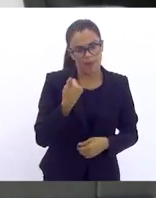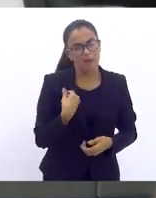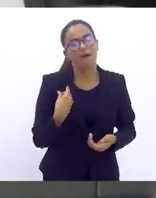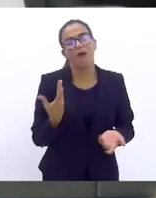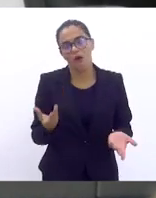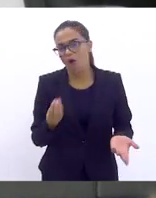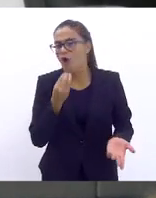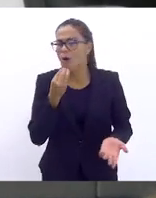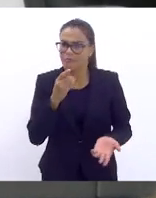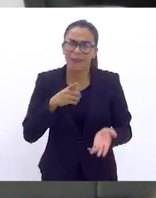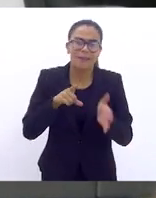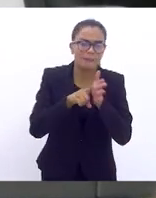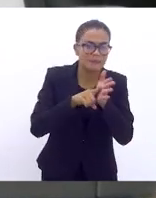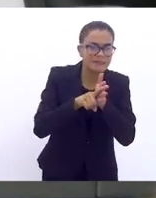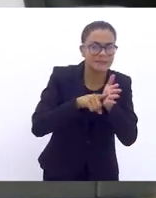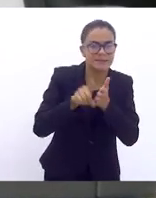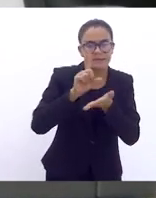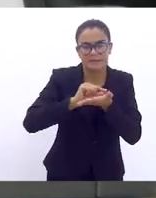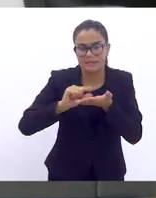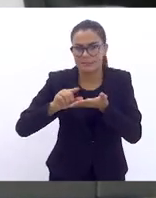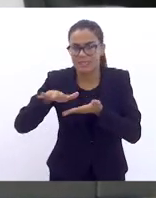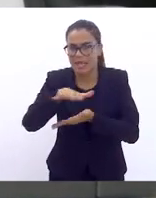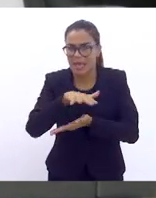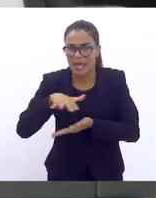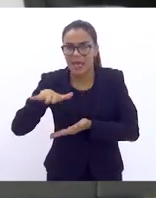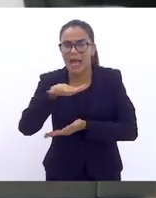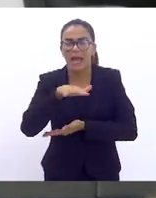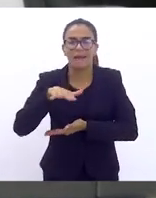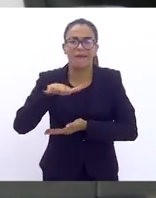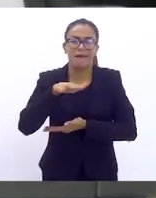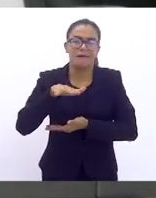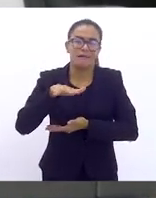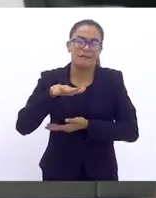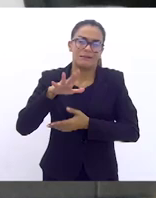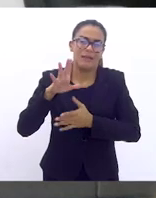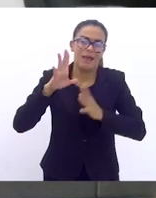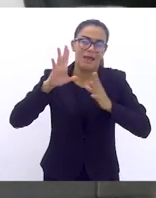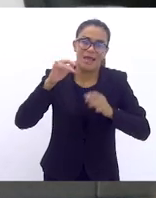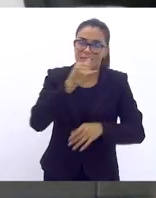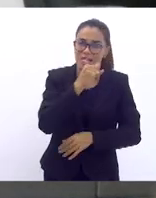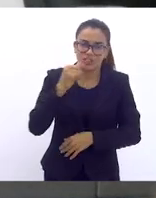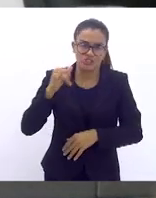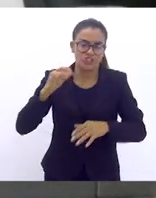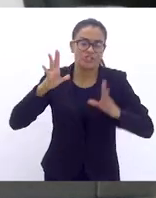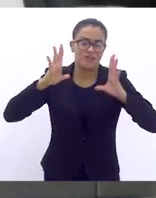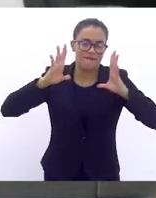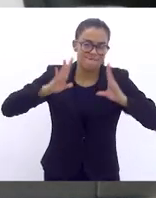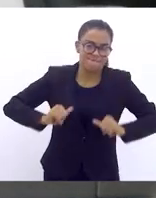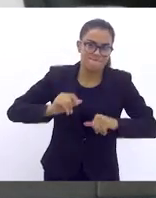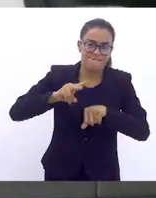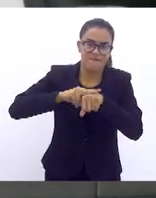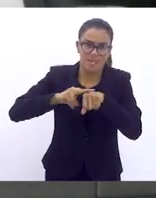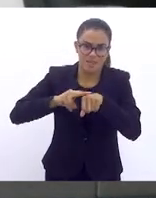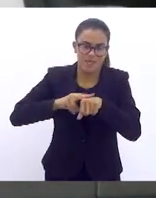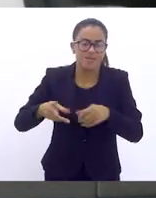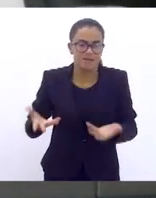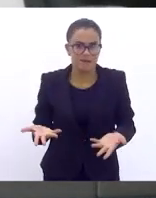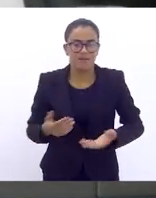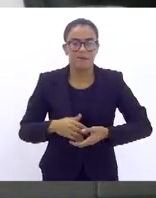muita pesquisa tem pesquisa na área de hidrogênio verde e de outras formas né eu não tive uma